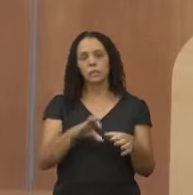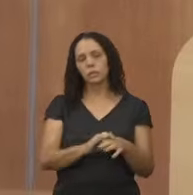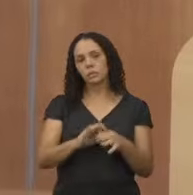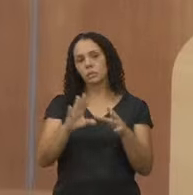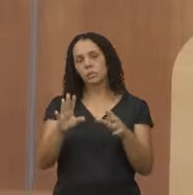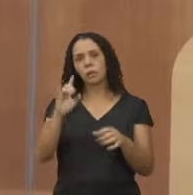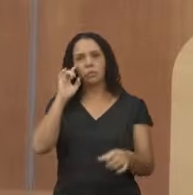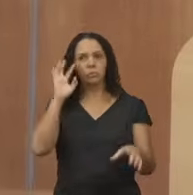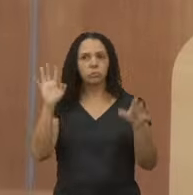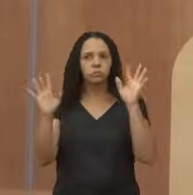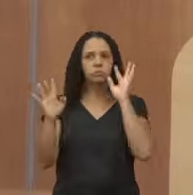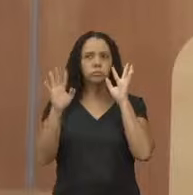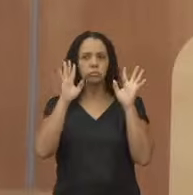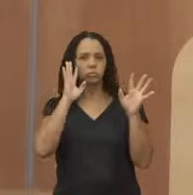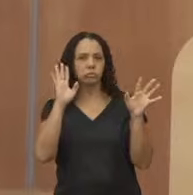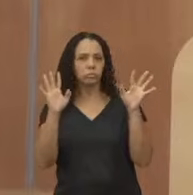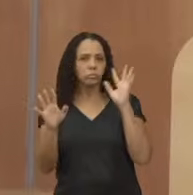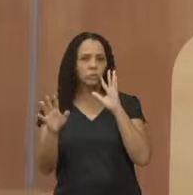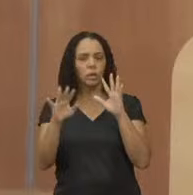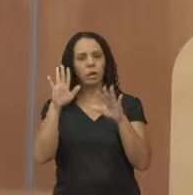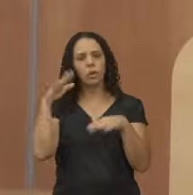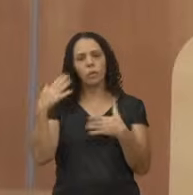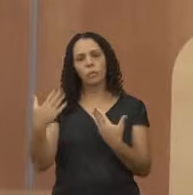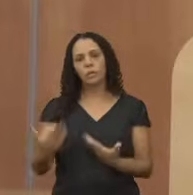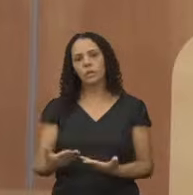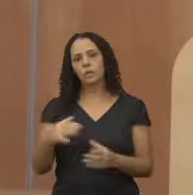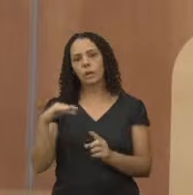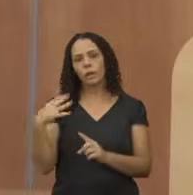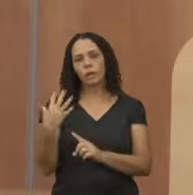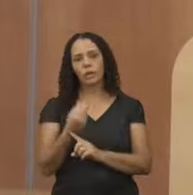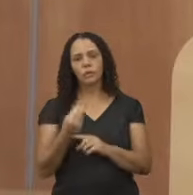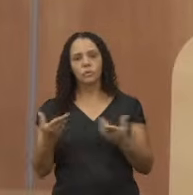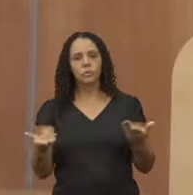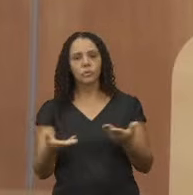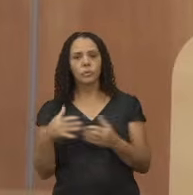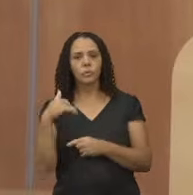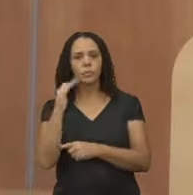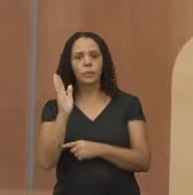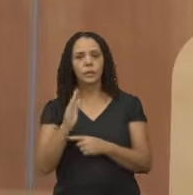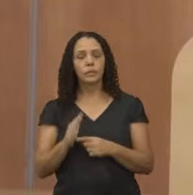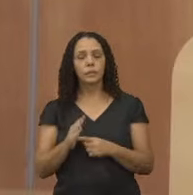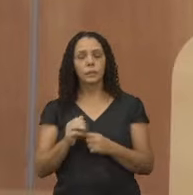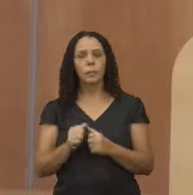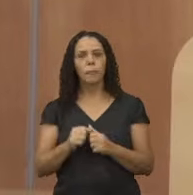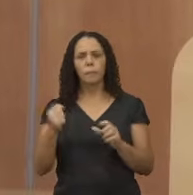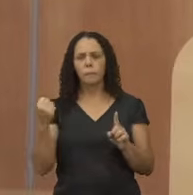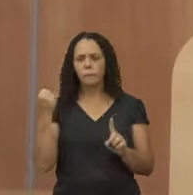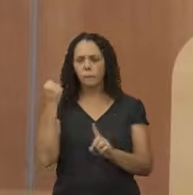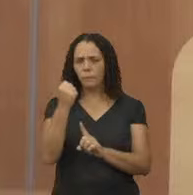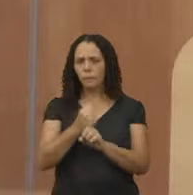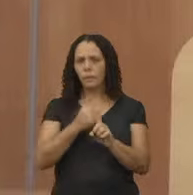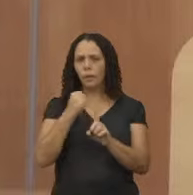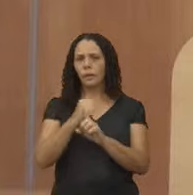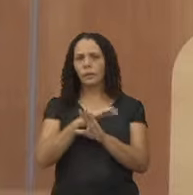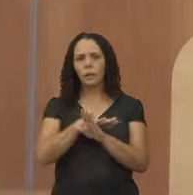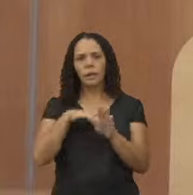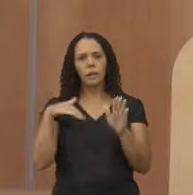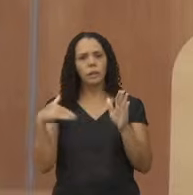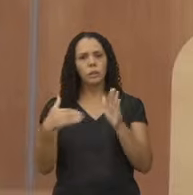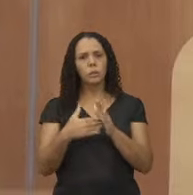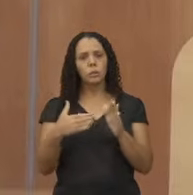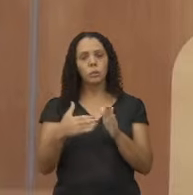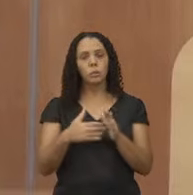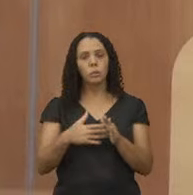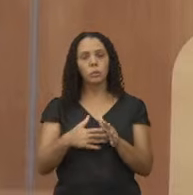da Imaginação e Homenagem à Arte Moderna Brasileira. Impactaram a todos durante o desfile